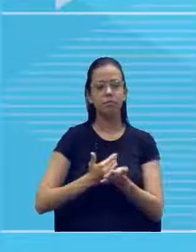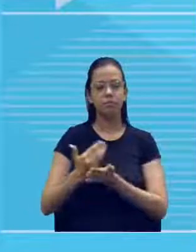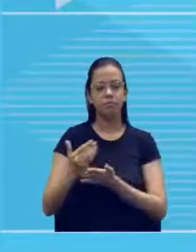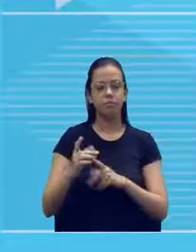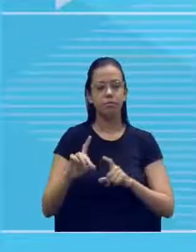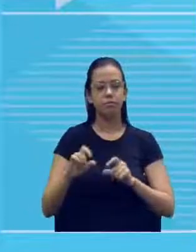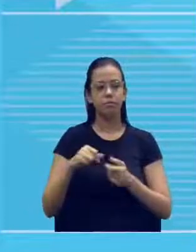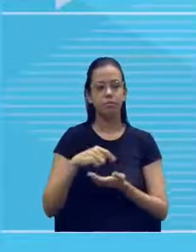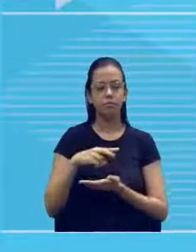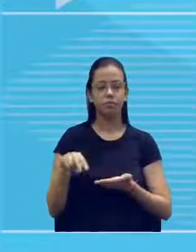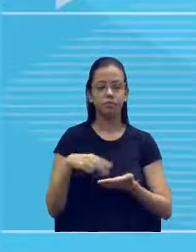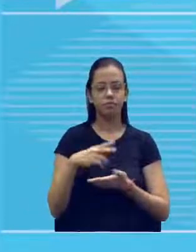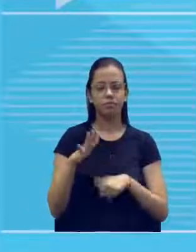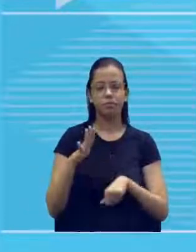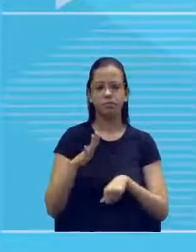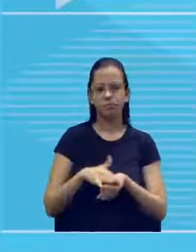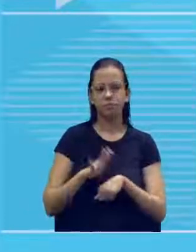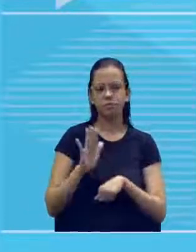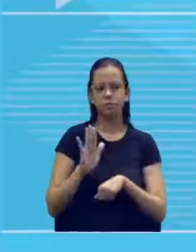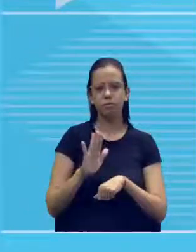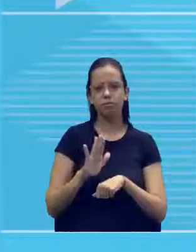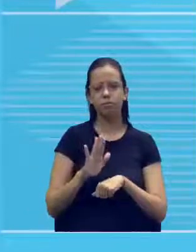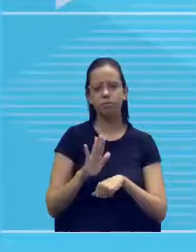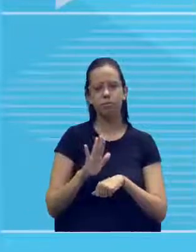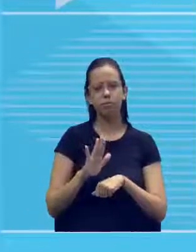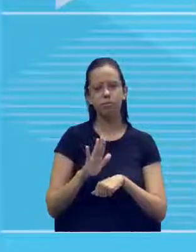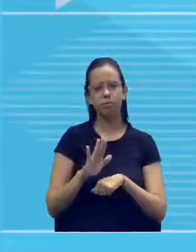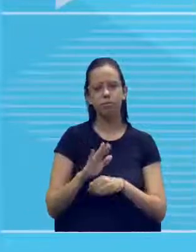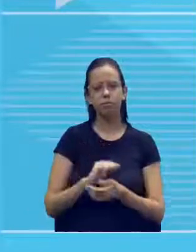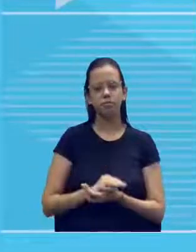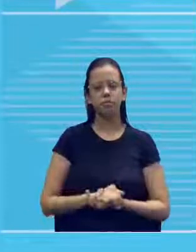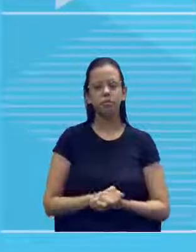era mais